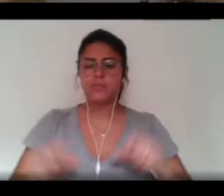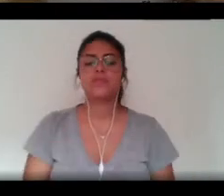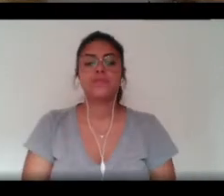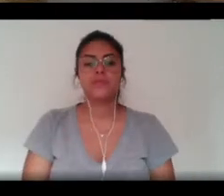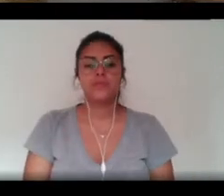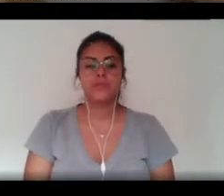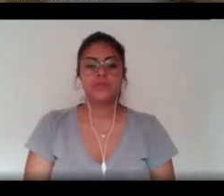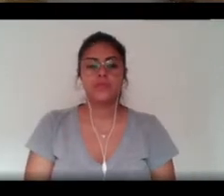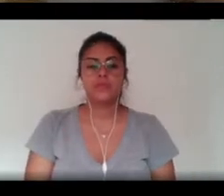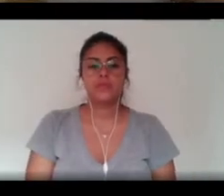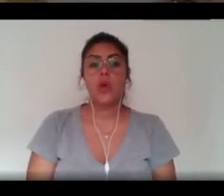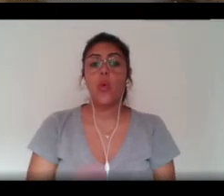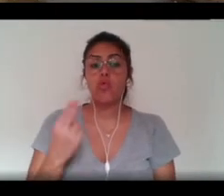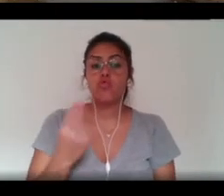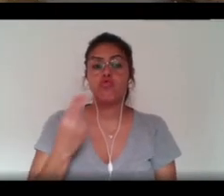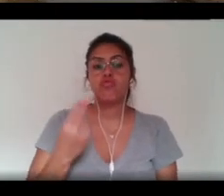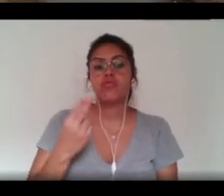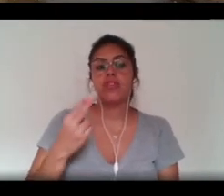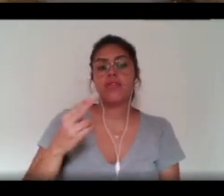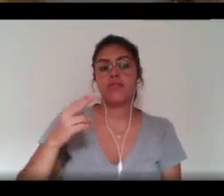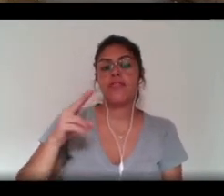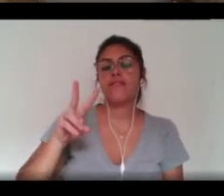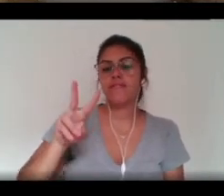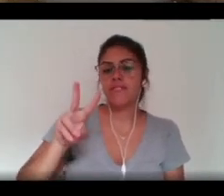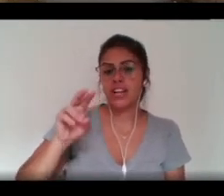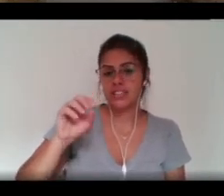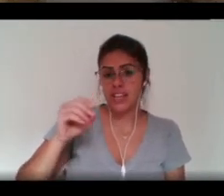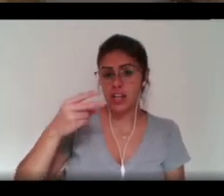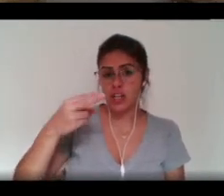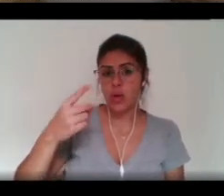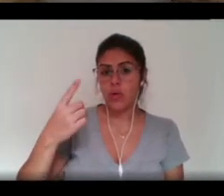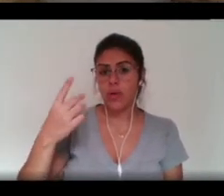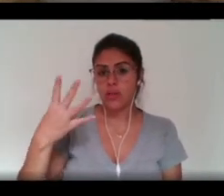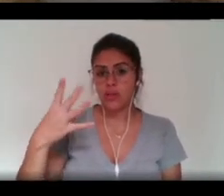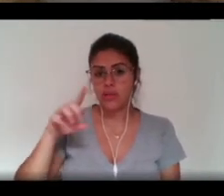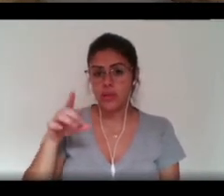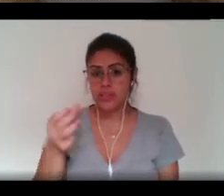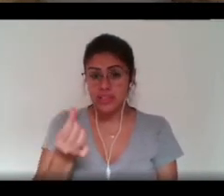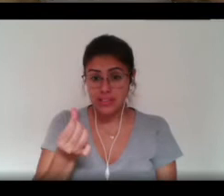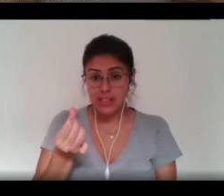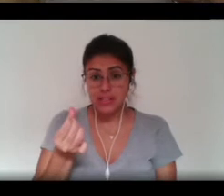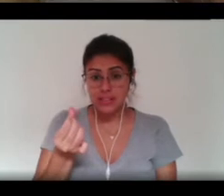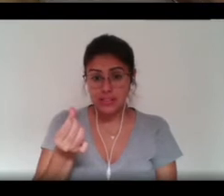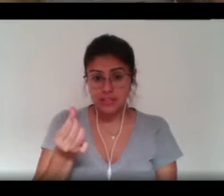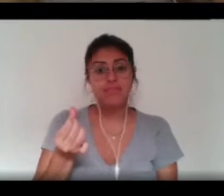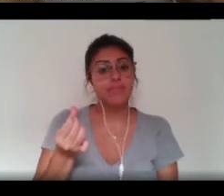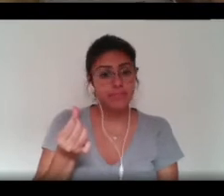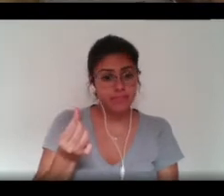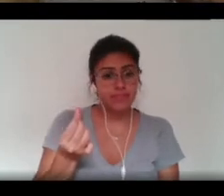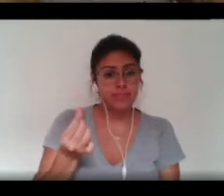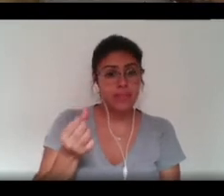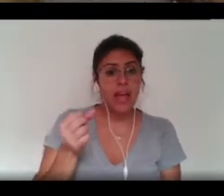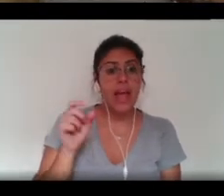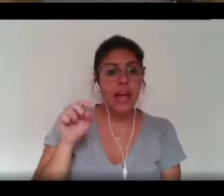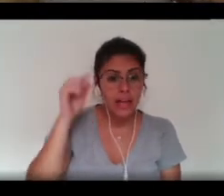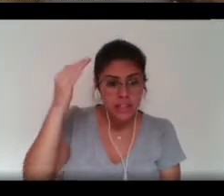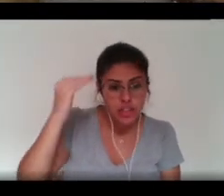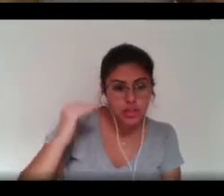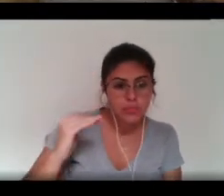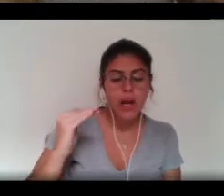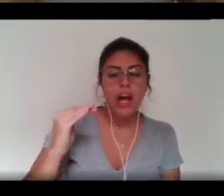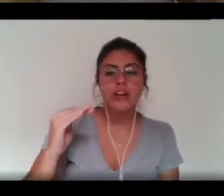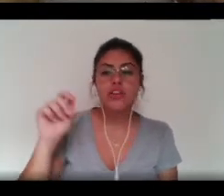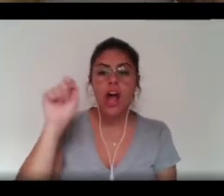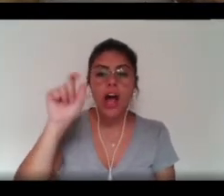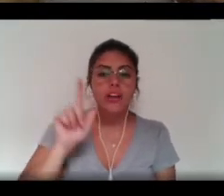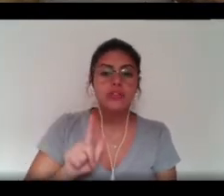para um V0 igual a 14,6 metros por segundo. Essa azul aqui é